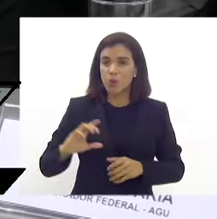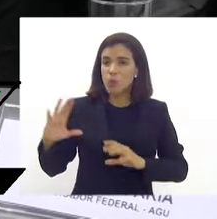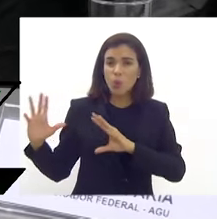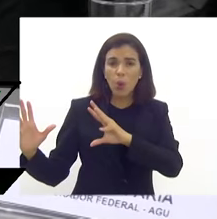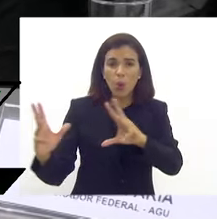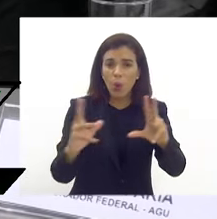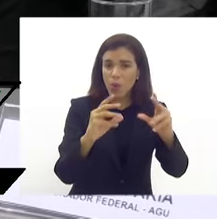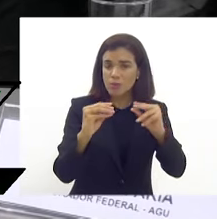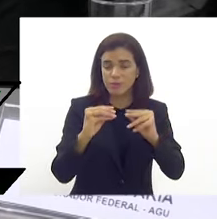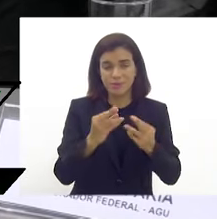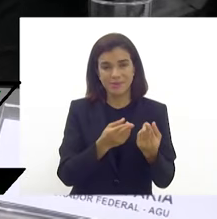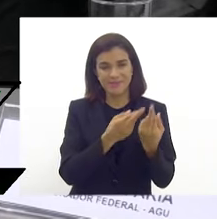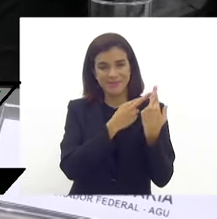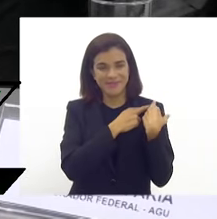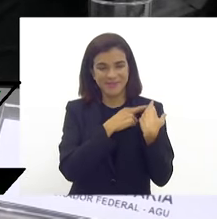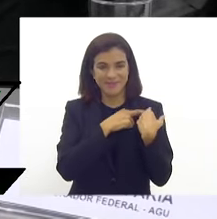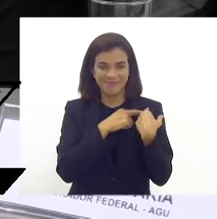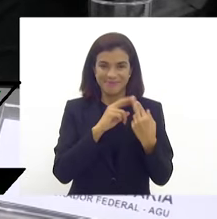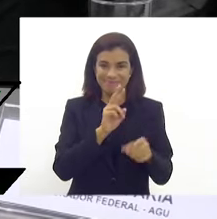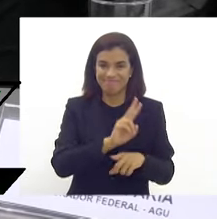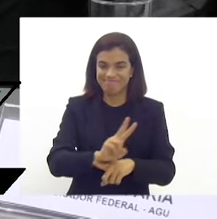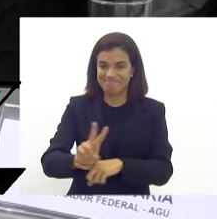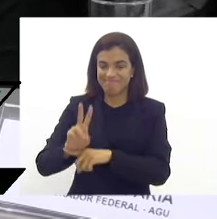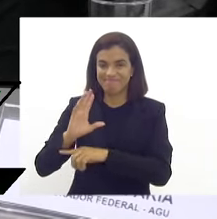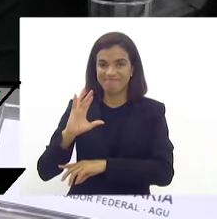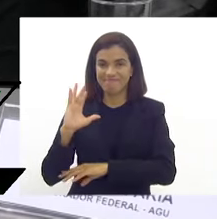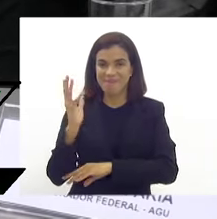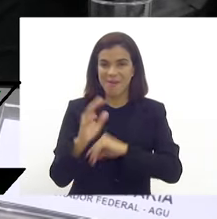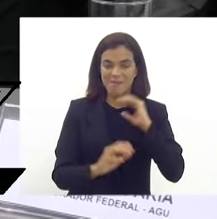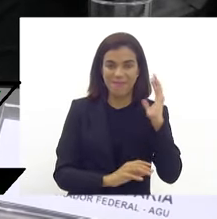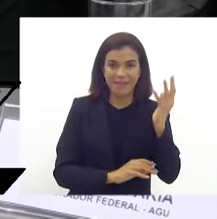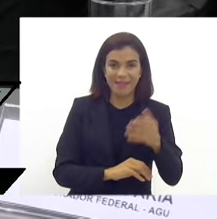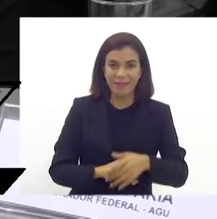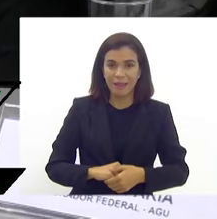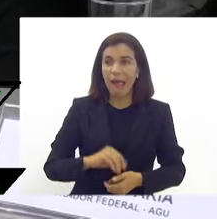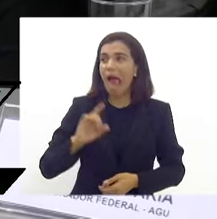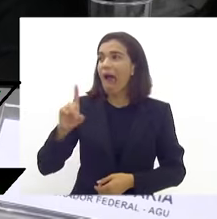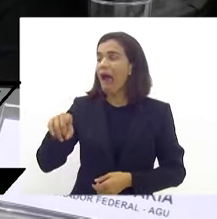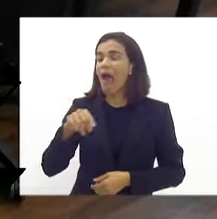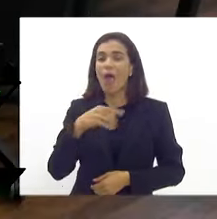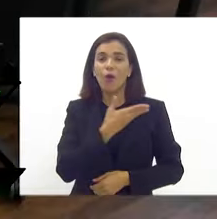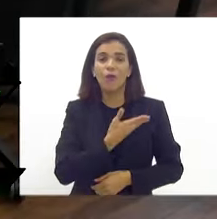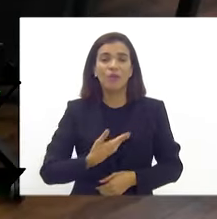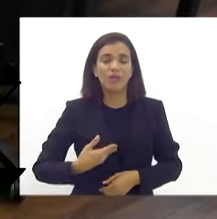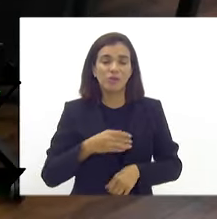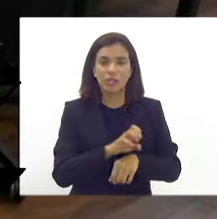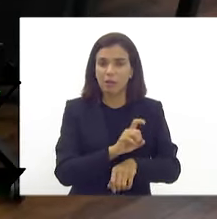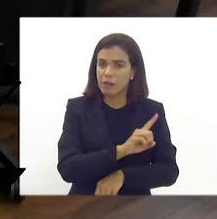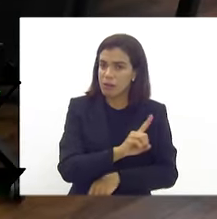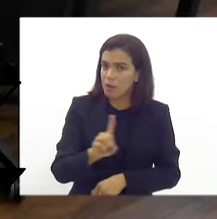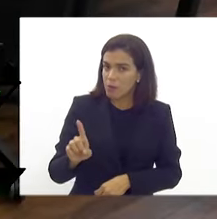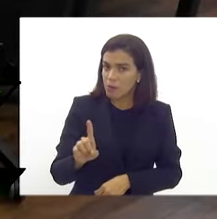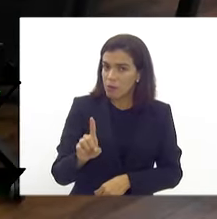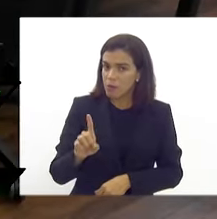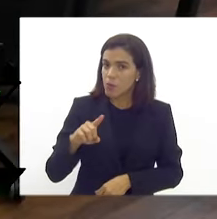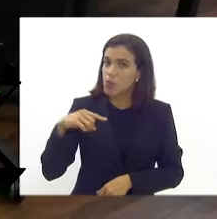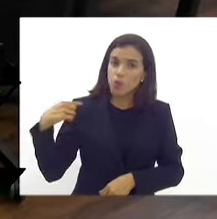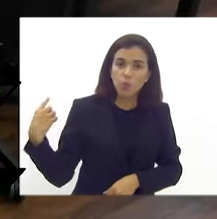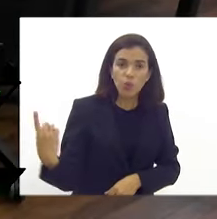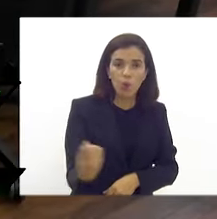pela questão do meio ambiente não é uma questão específica Ah é comum ao governo do estado através do inia não todos os